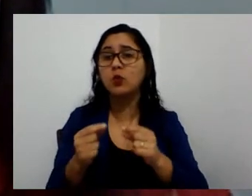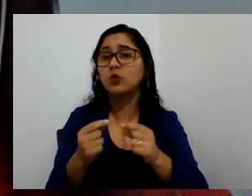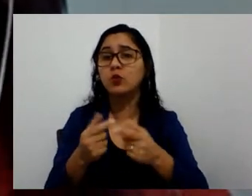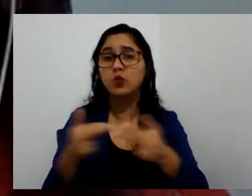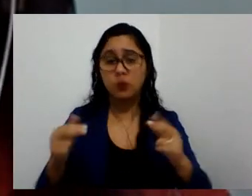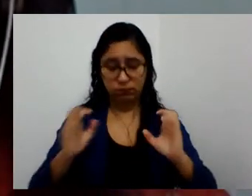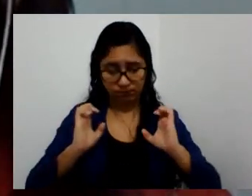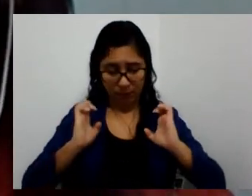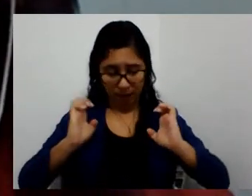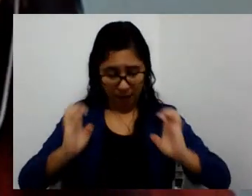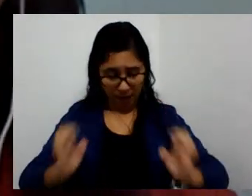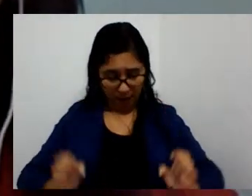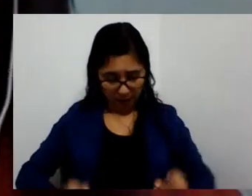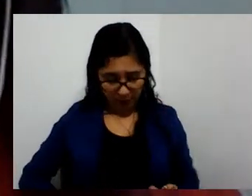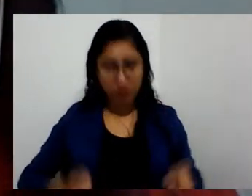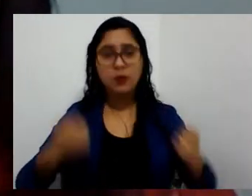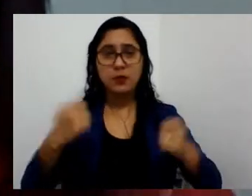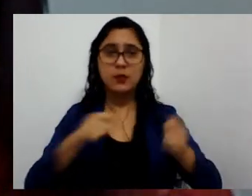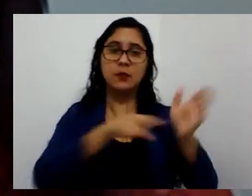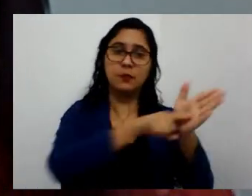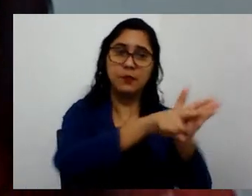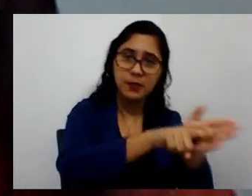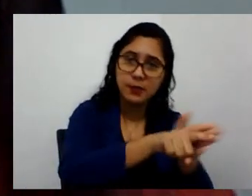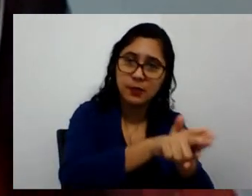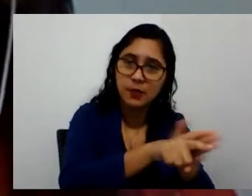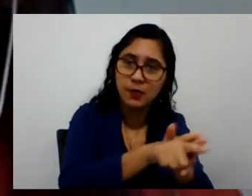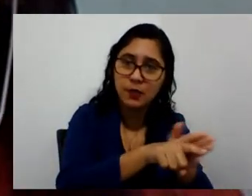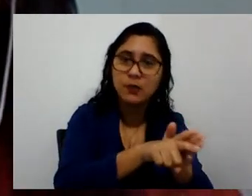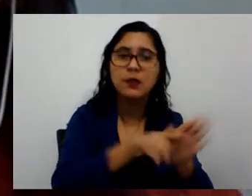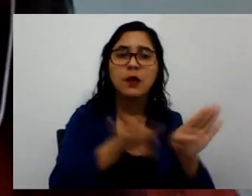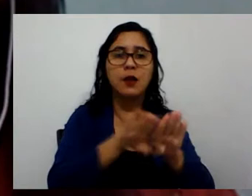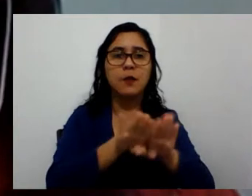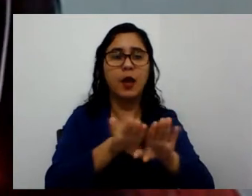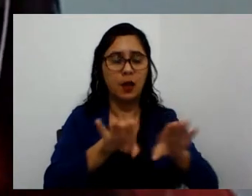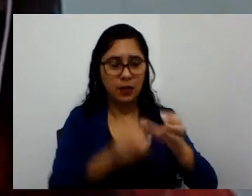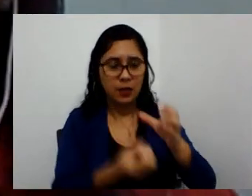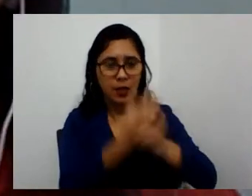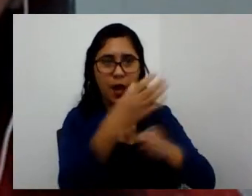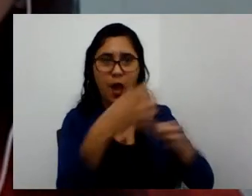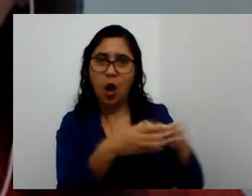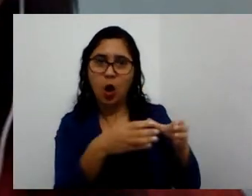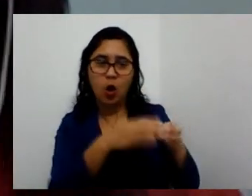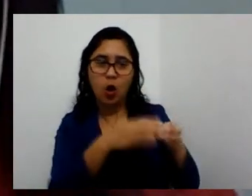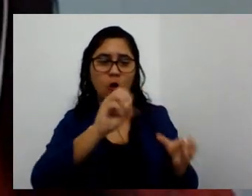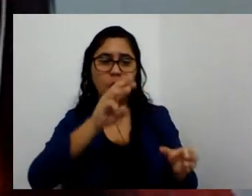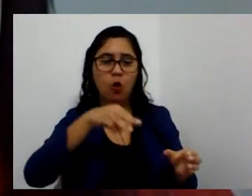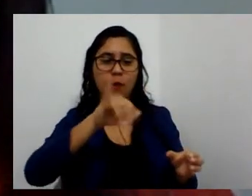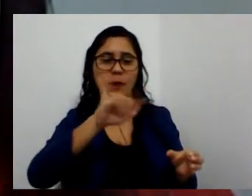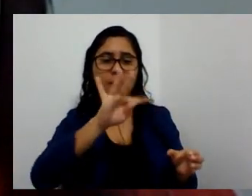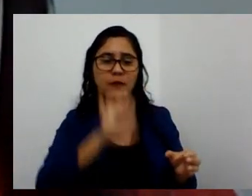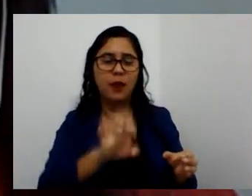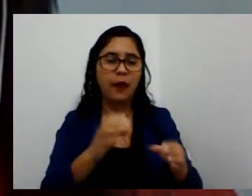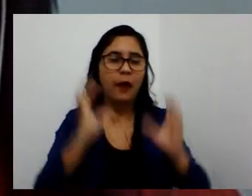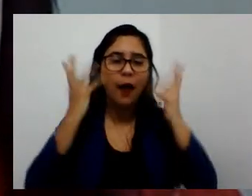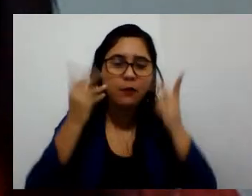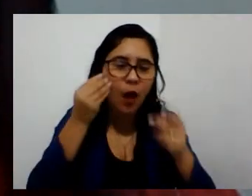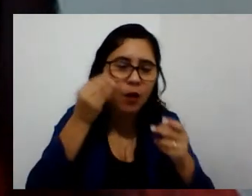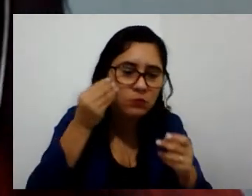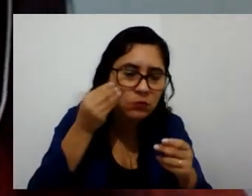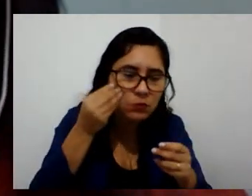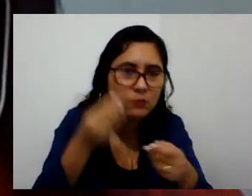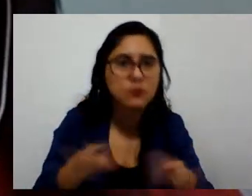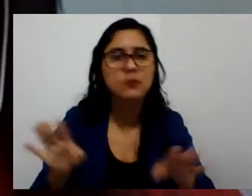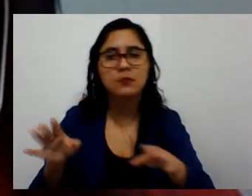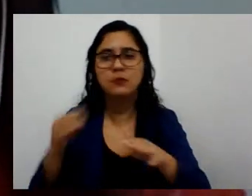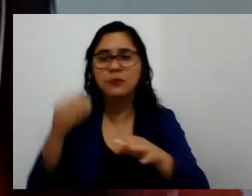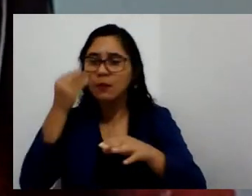ética, ela vai desde a pesquisa, vai desde a formação de um comitê, experimentação animal, experimentação